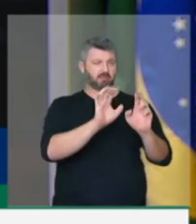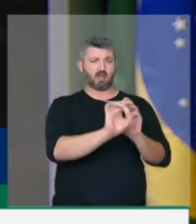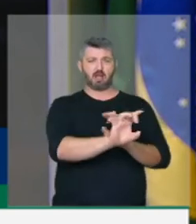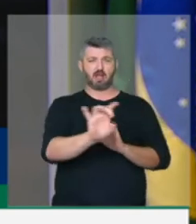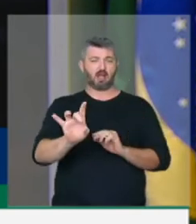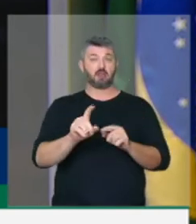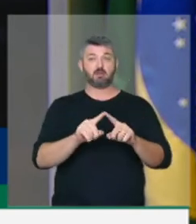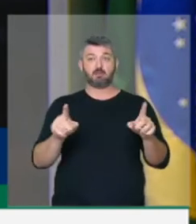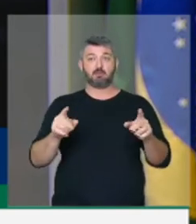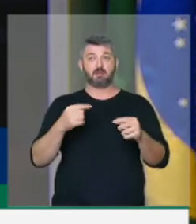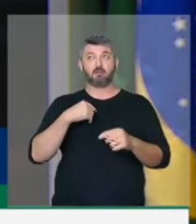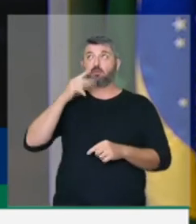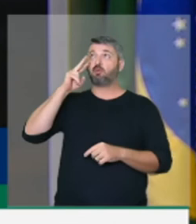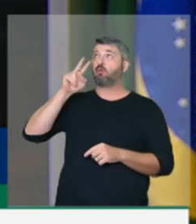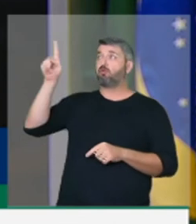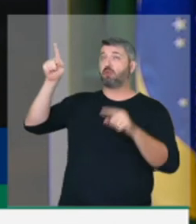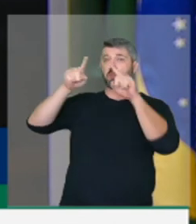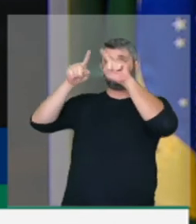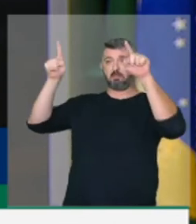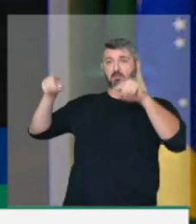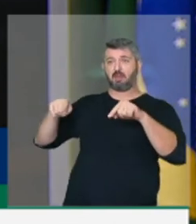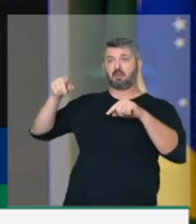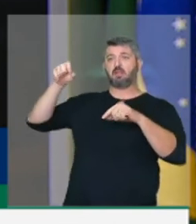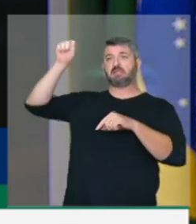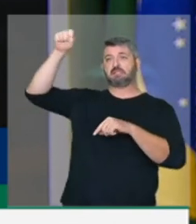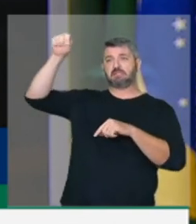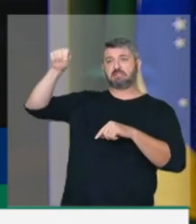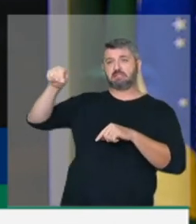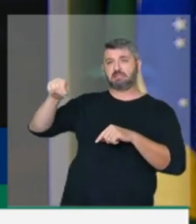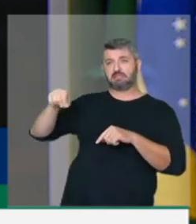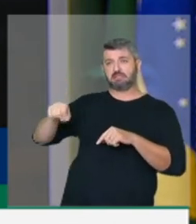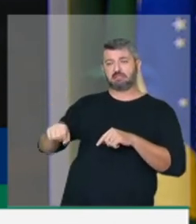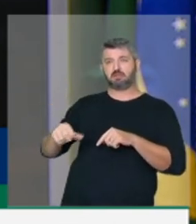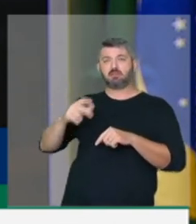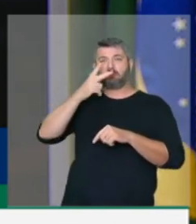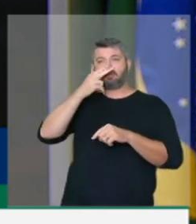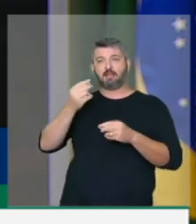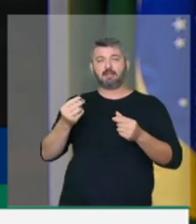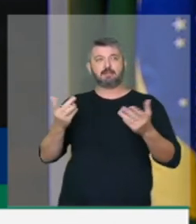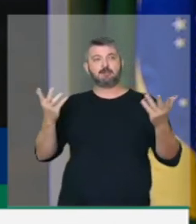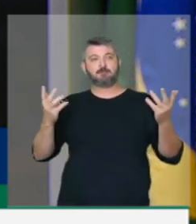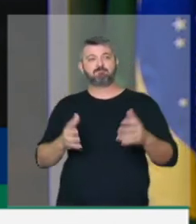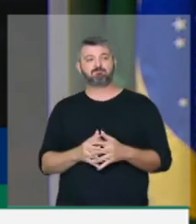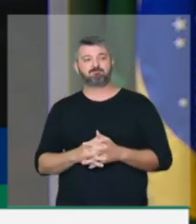mas vejo o painel... Dessa maneira, a orientação que